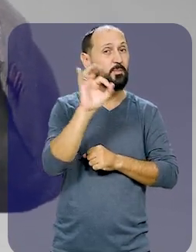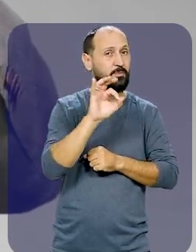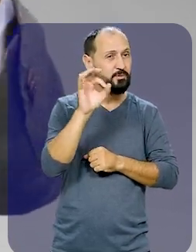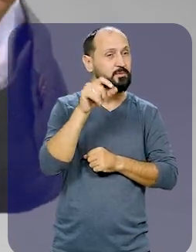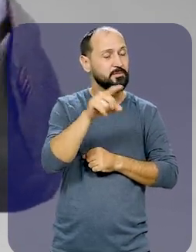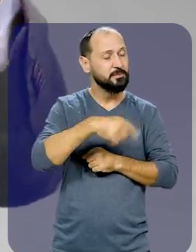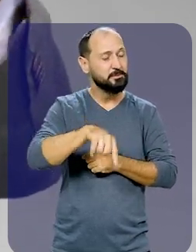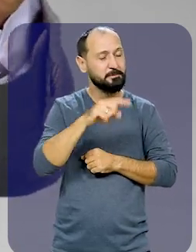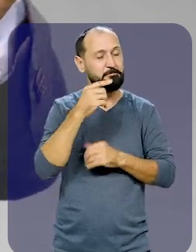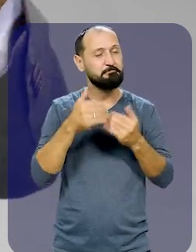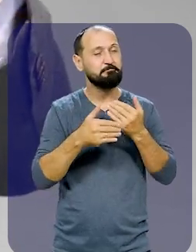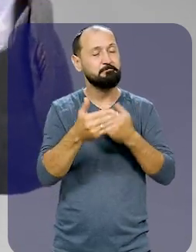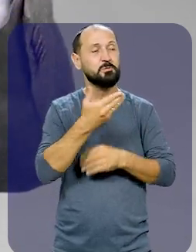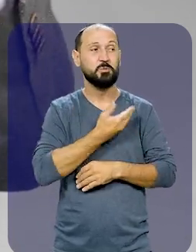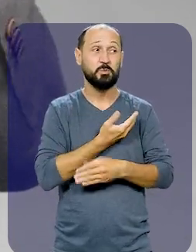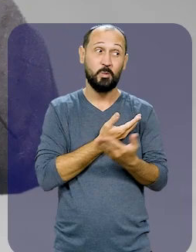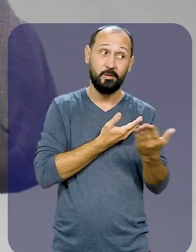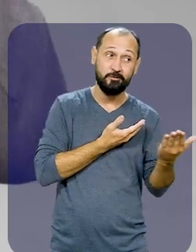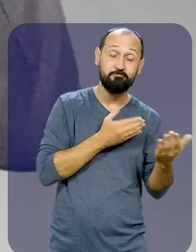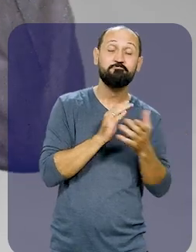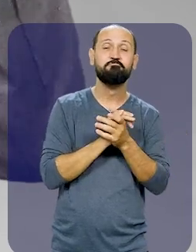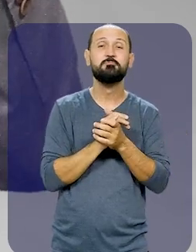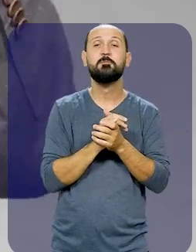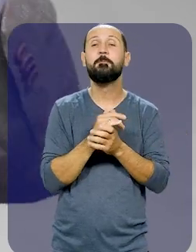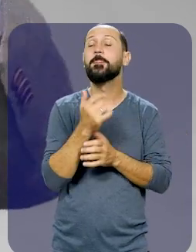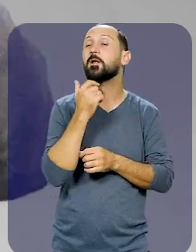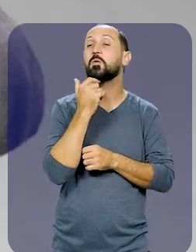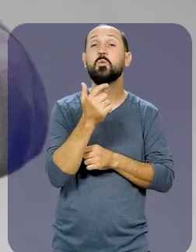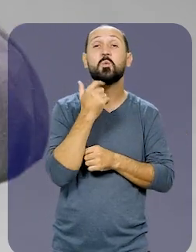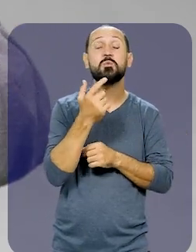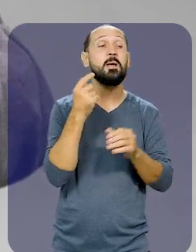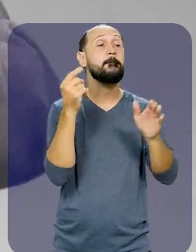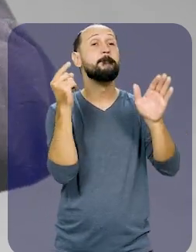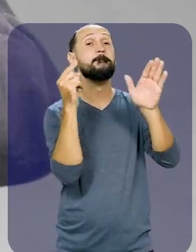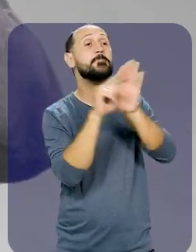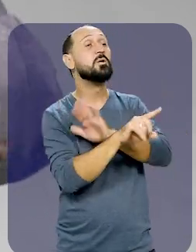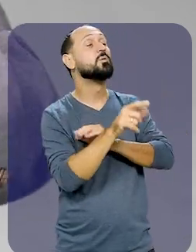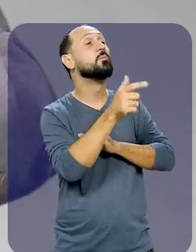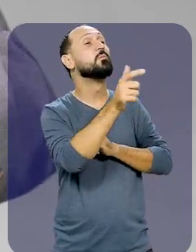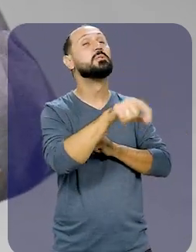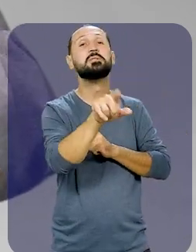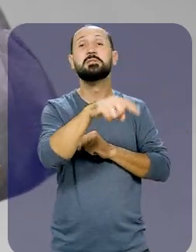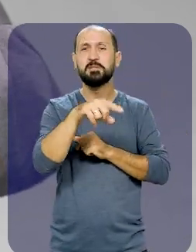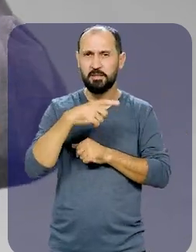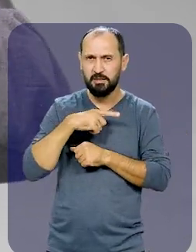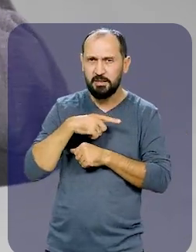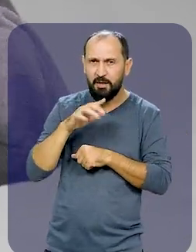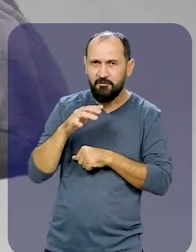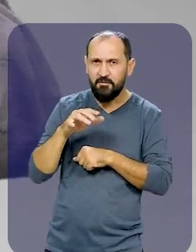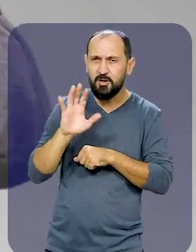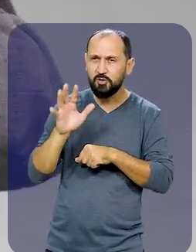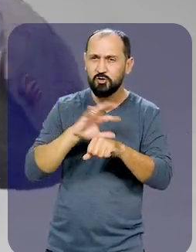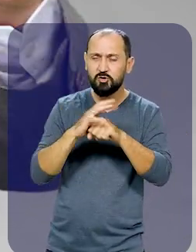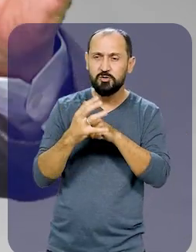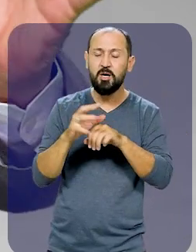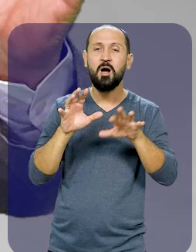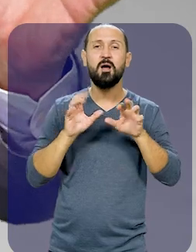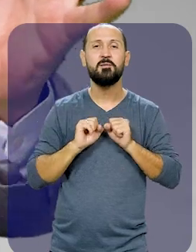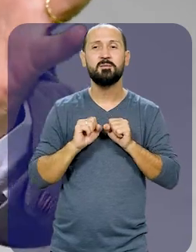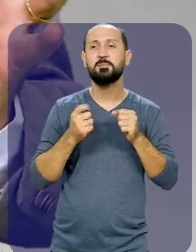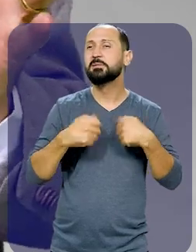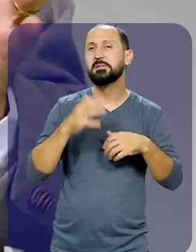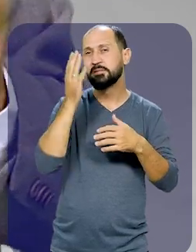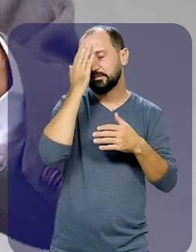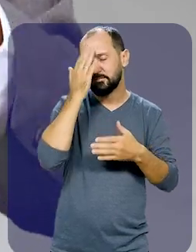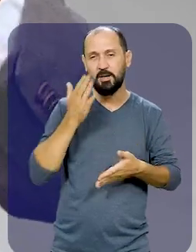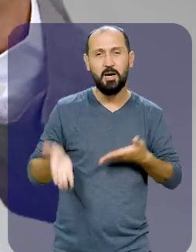dos casos dos colegas, ele não consegue perguntar para a pessoa se ela teve Covid. Porque ele não precisa saber